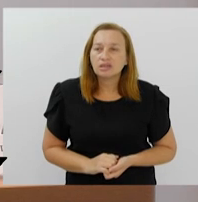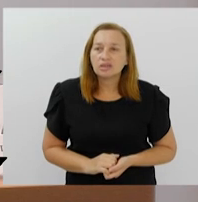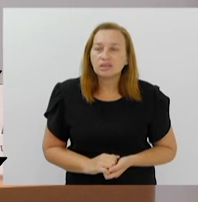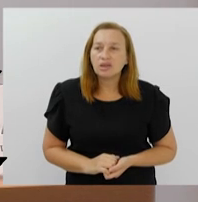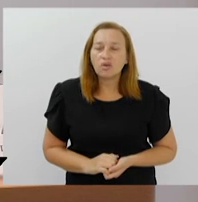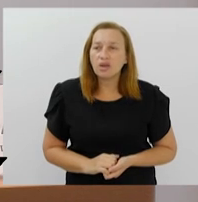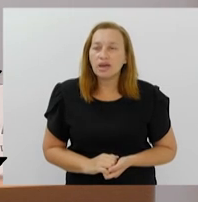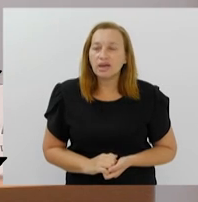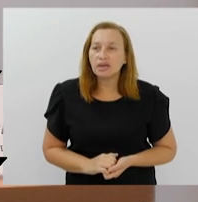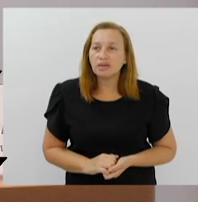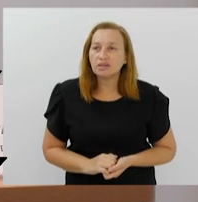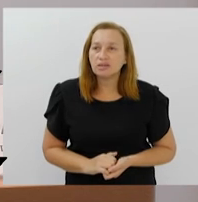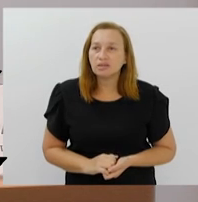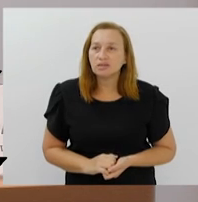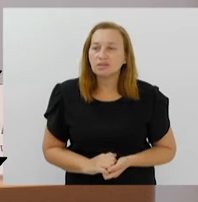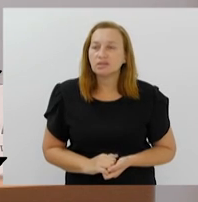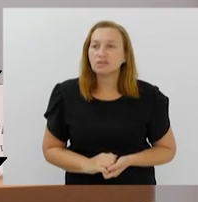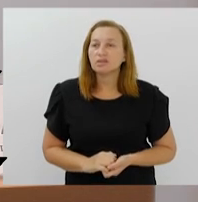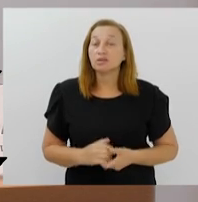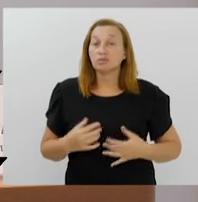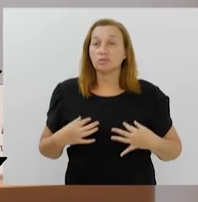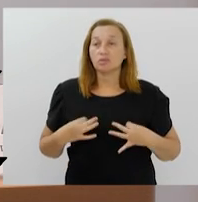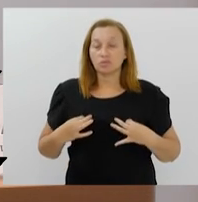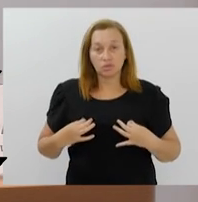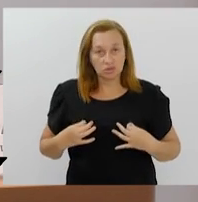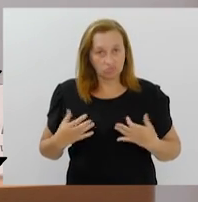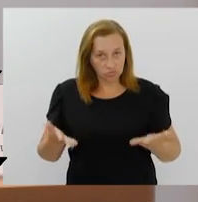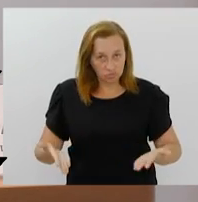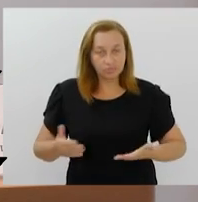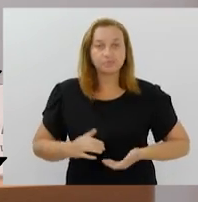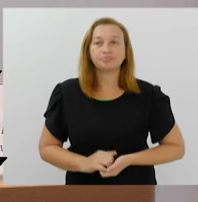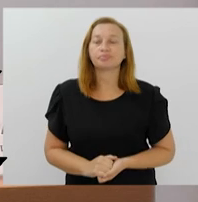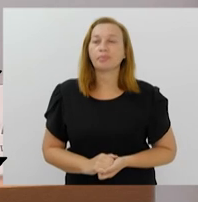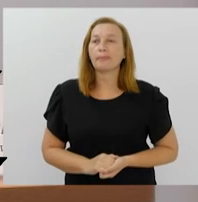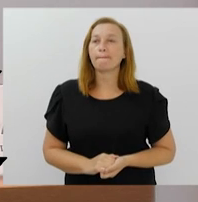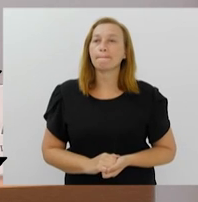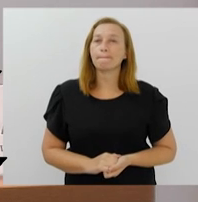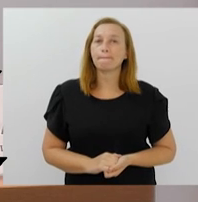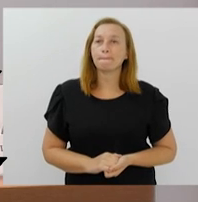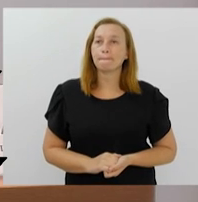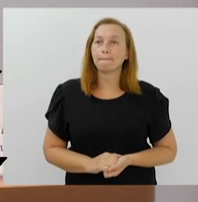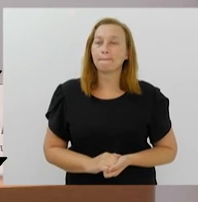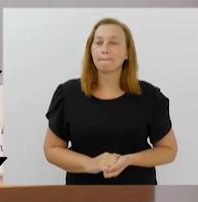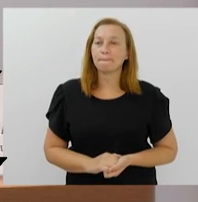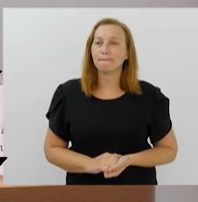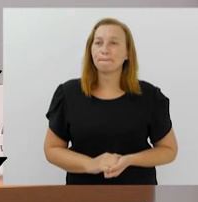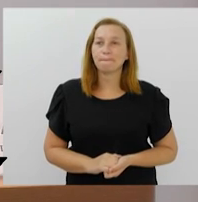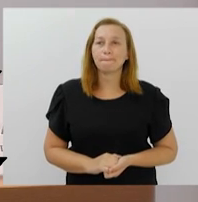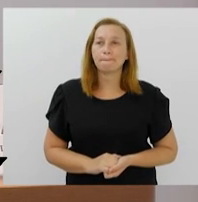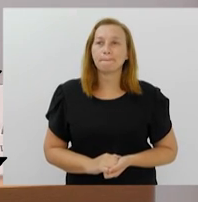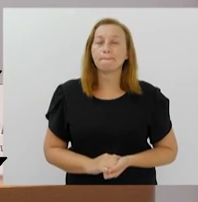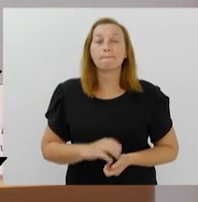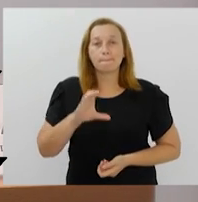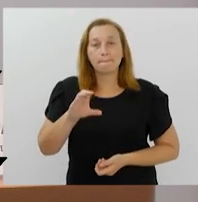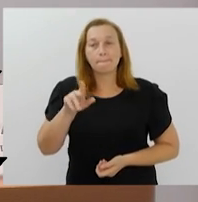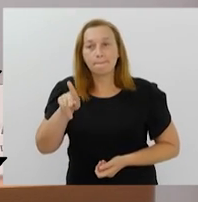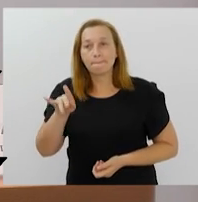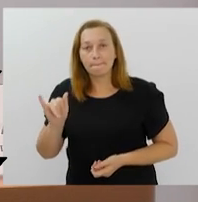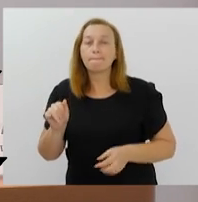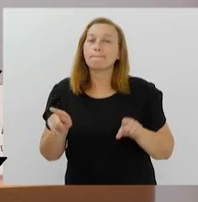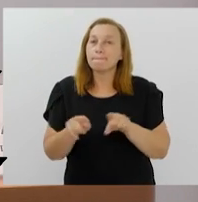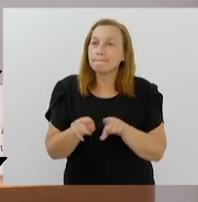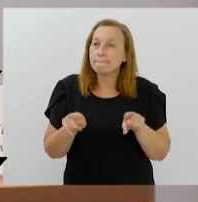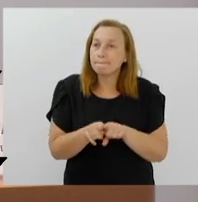Deputado já me coloco aqui à disposição tá eh dessa dessa CPI e